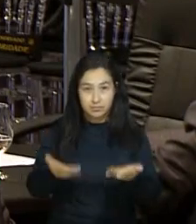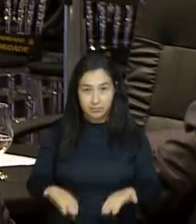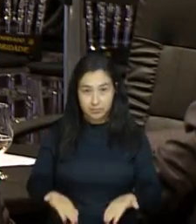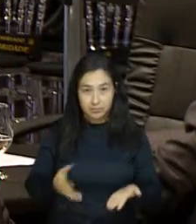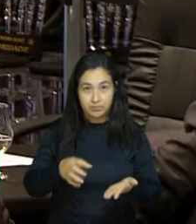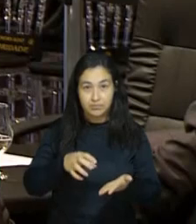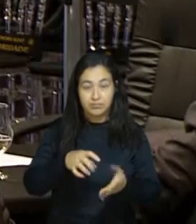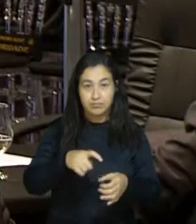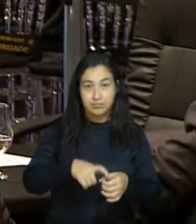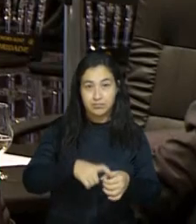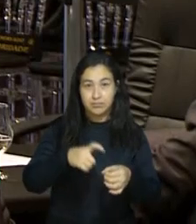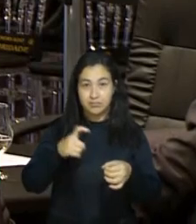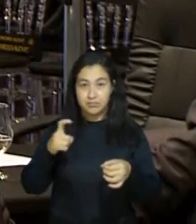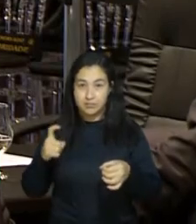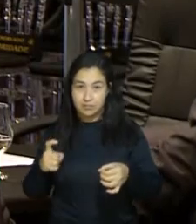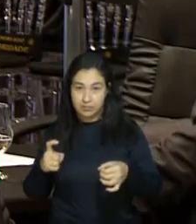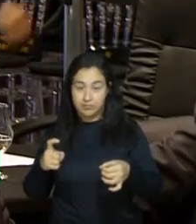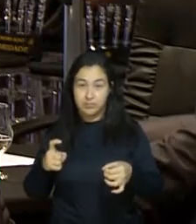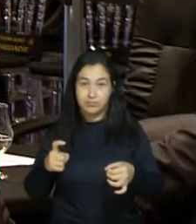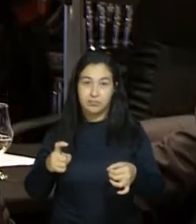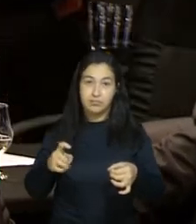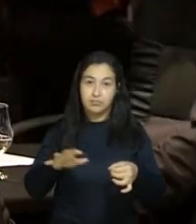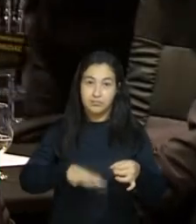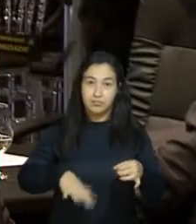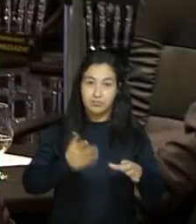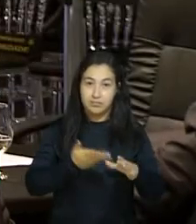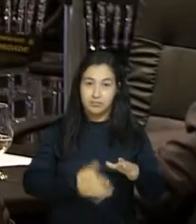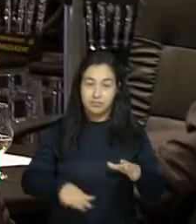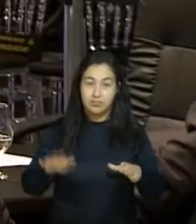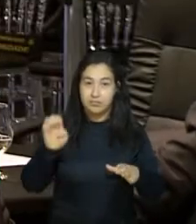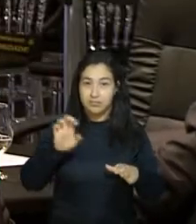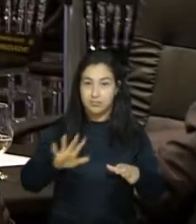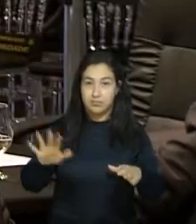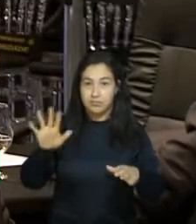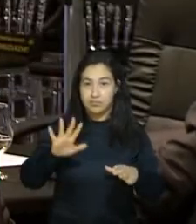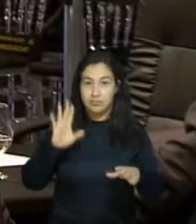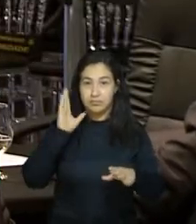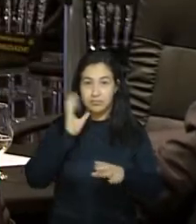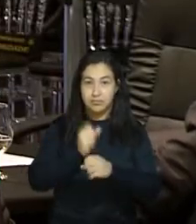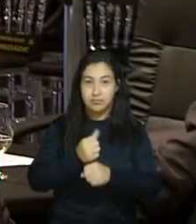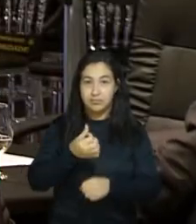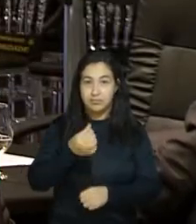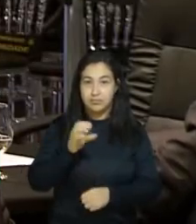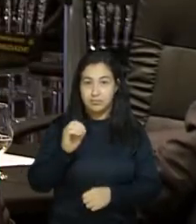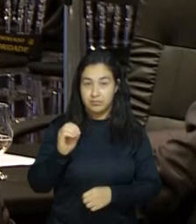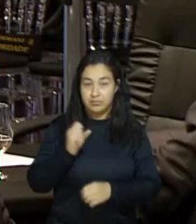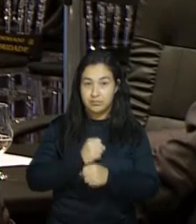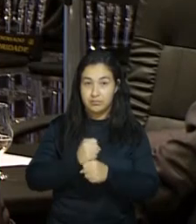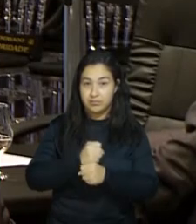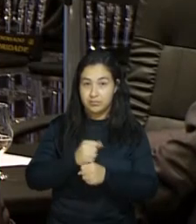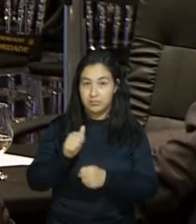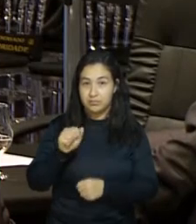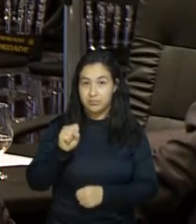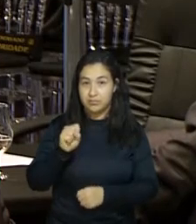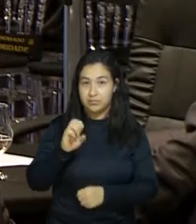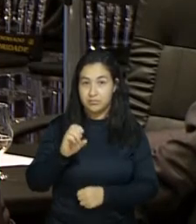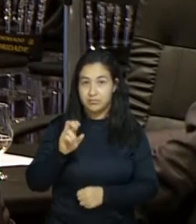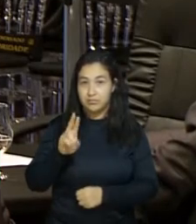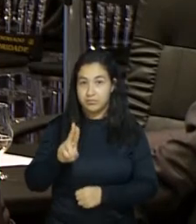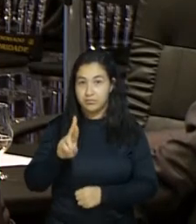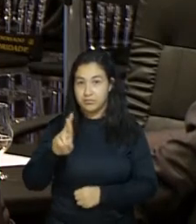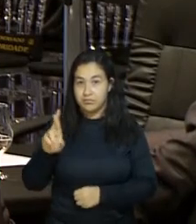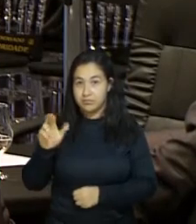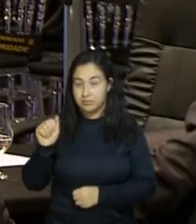que marca aqui a nossa passagem pelo Vale Europeu, nos 60 anos de Ascurra, fazer esse justo reconhecimento e, por lei estadual,